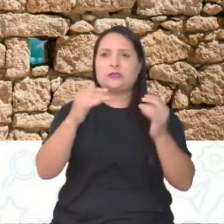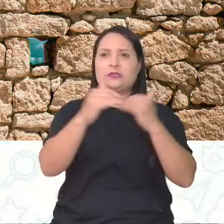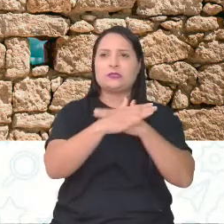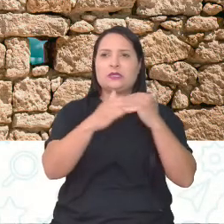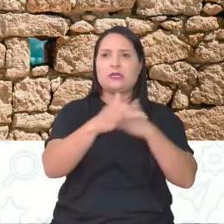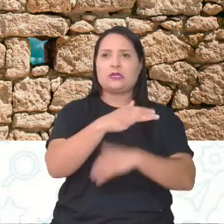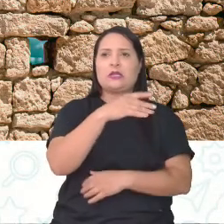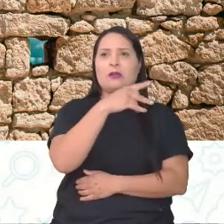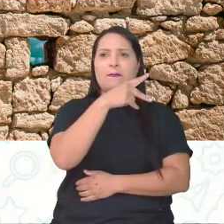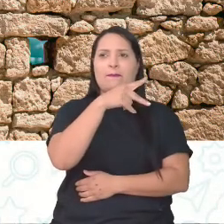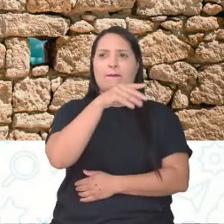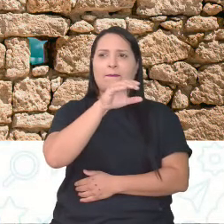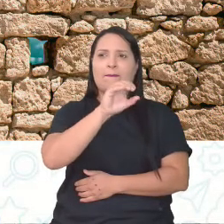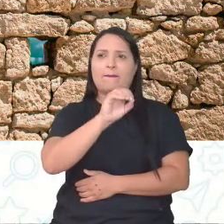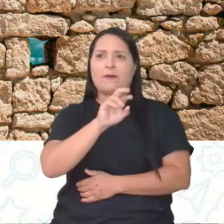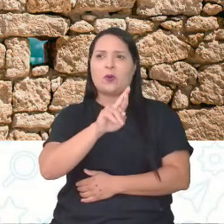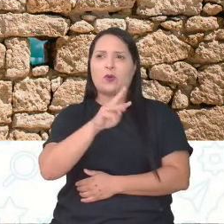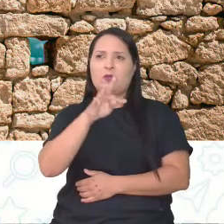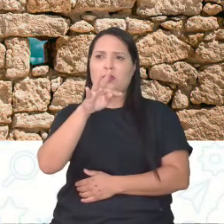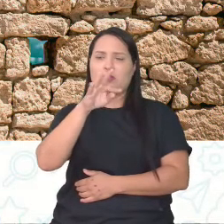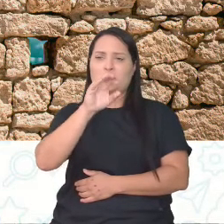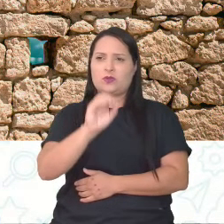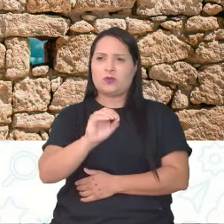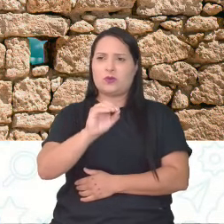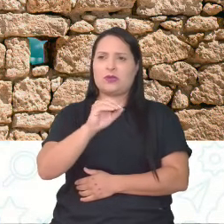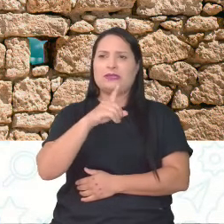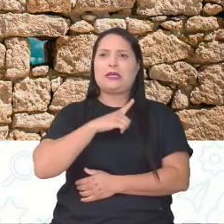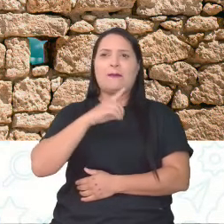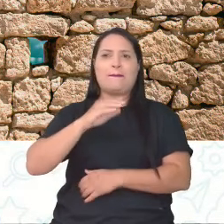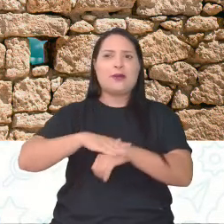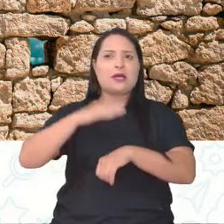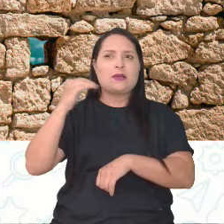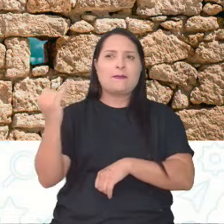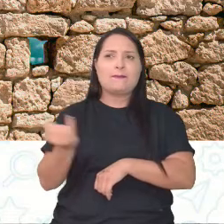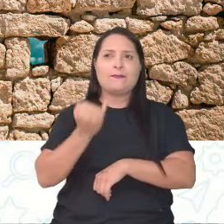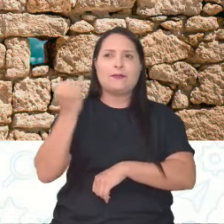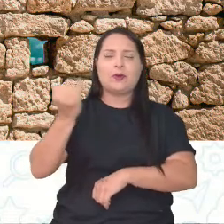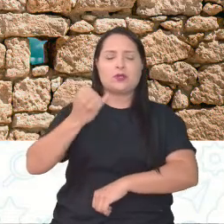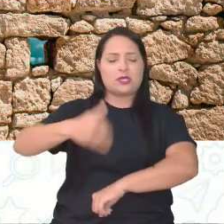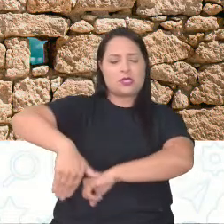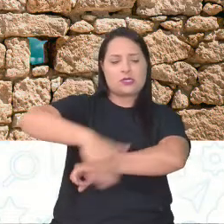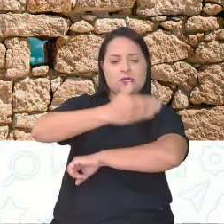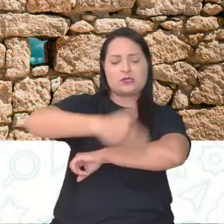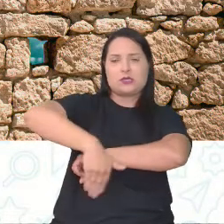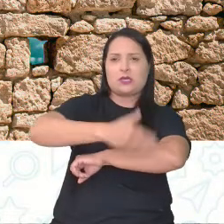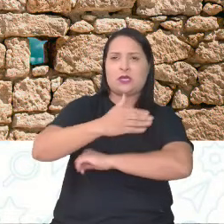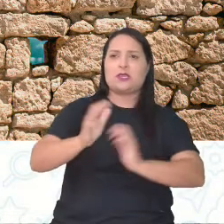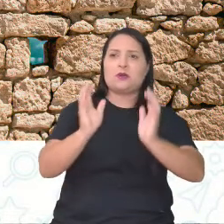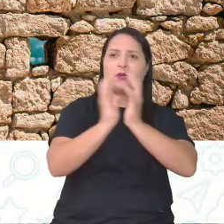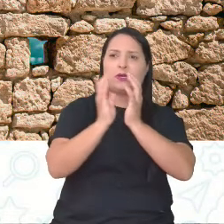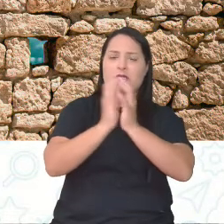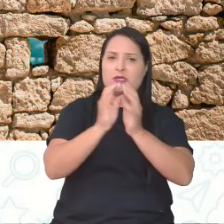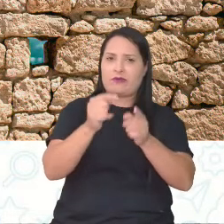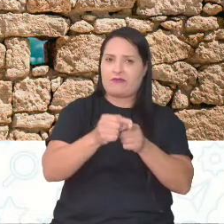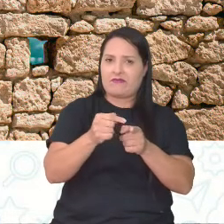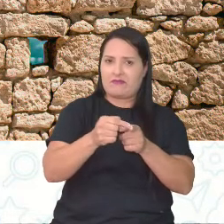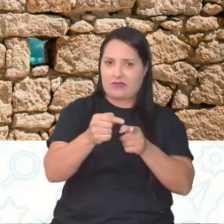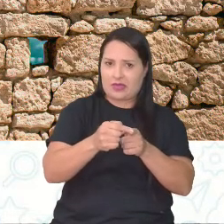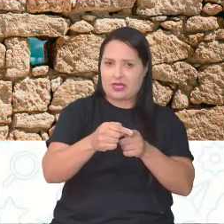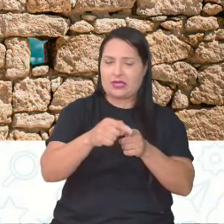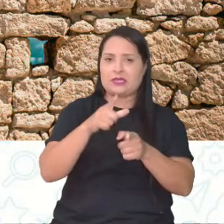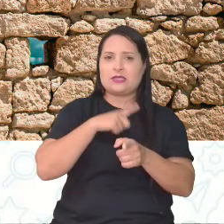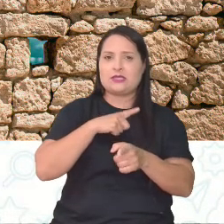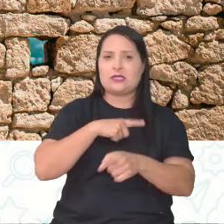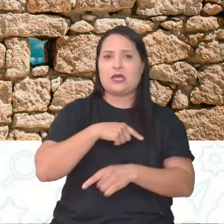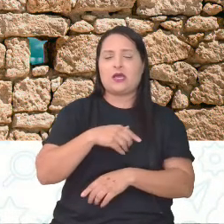que é o Porto. Né? Então, veja só, considerada a mais importante rua do bairro do Recife, por ser situada, né, na